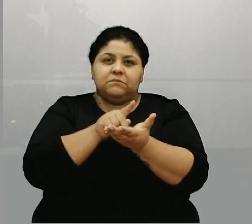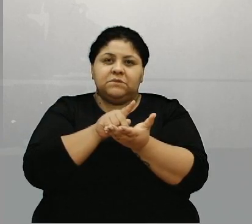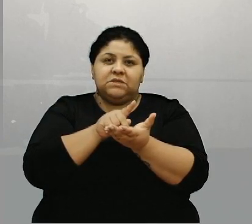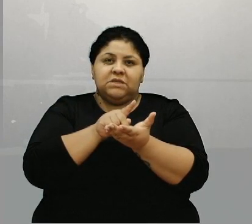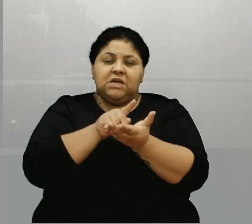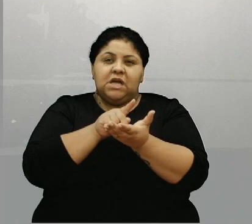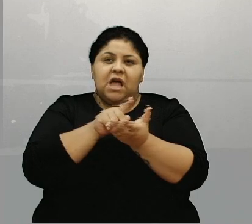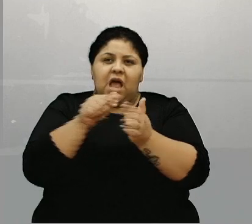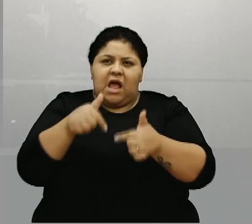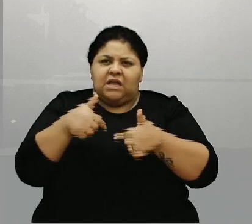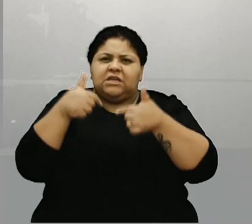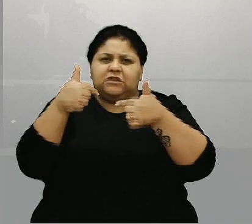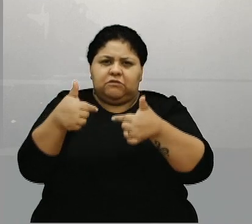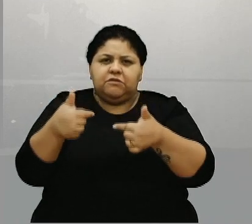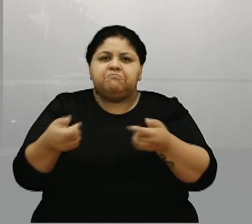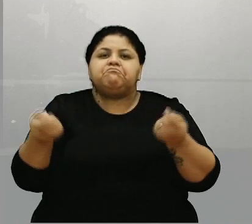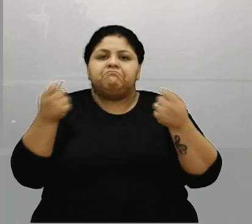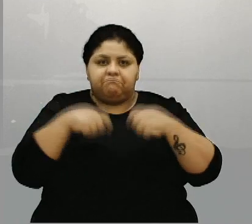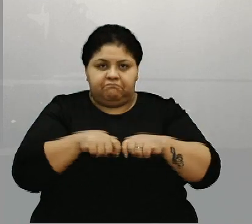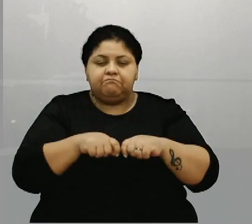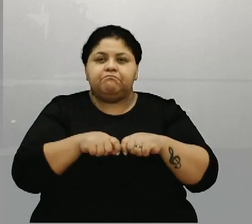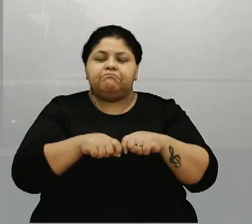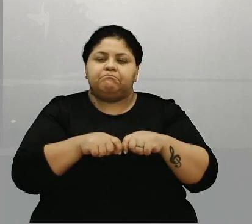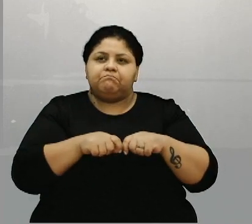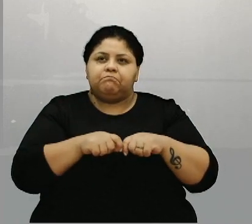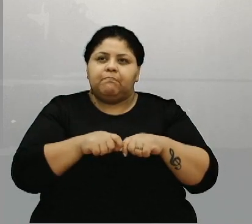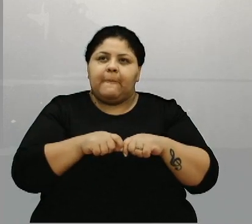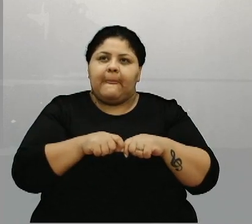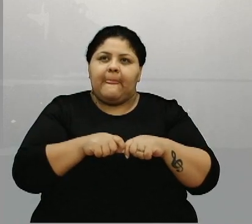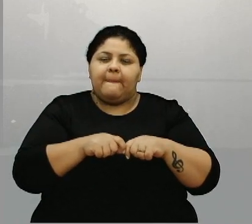ações necessárias do qual cabe a